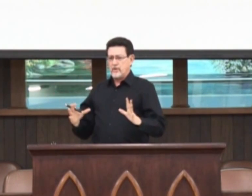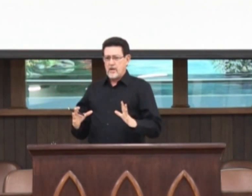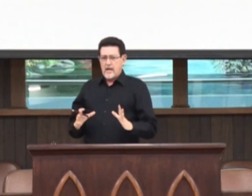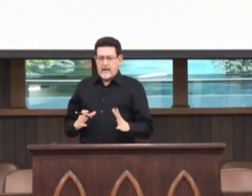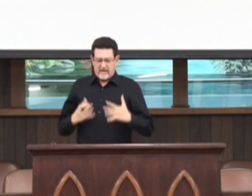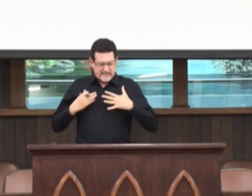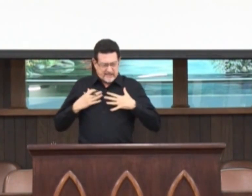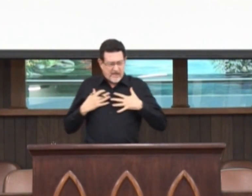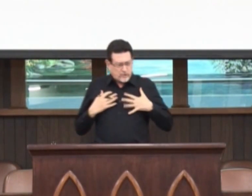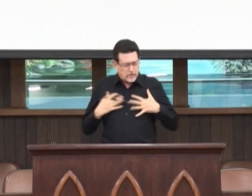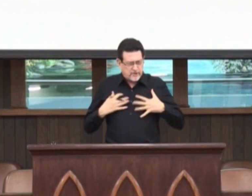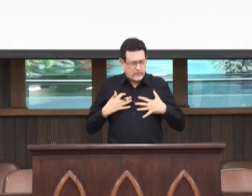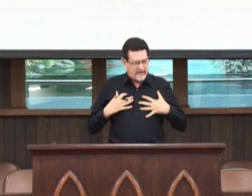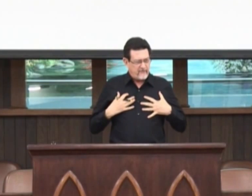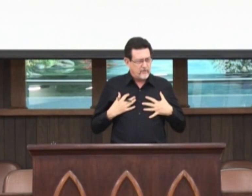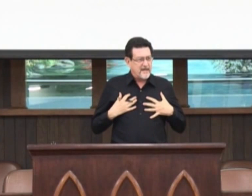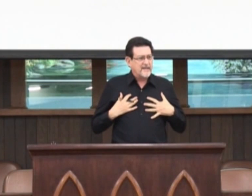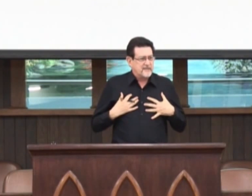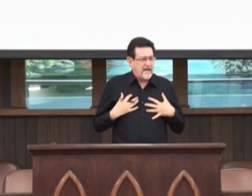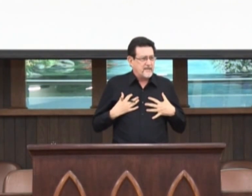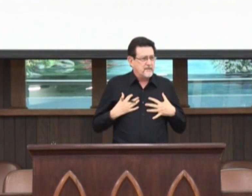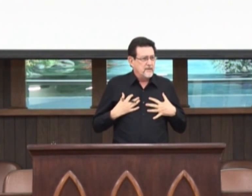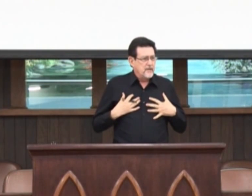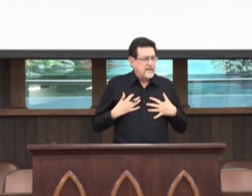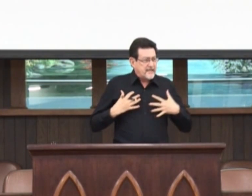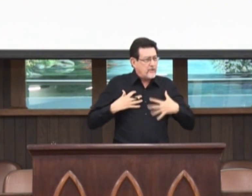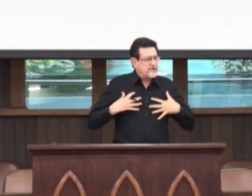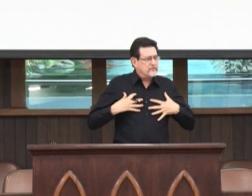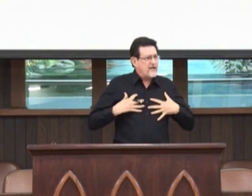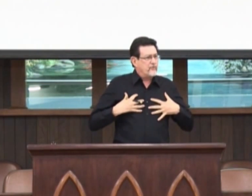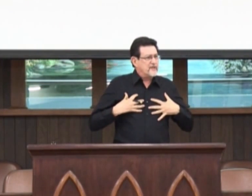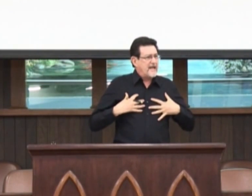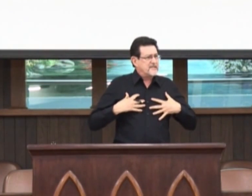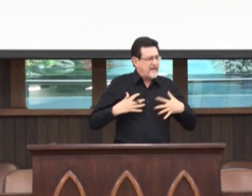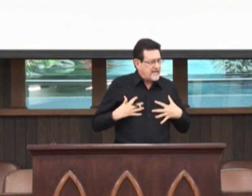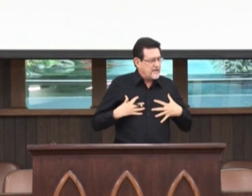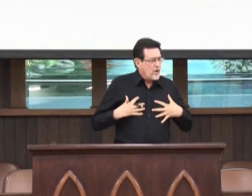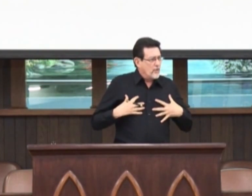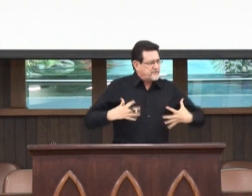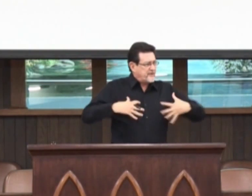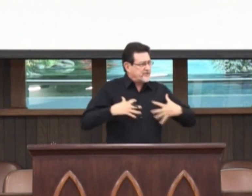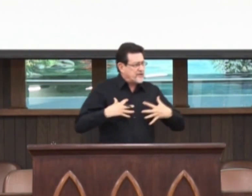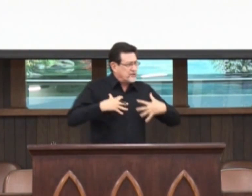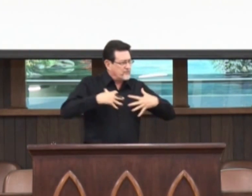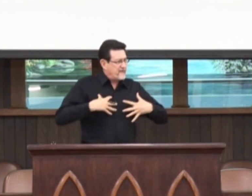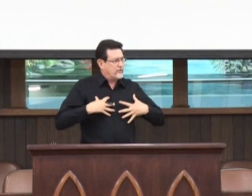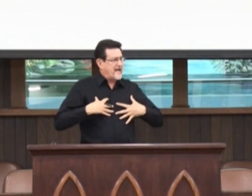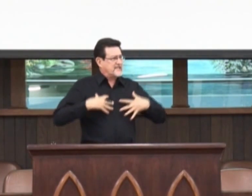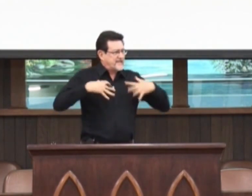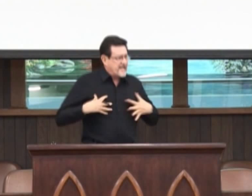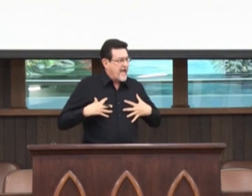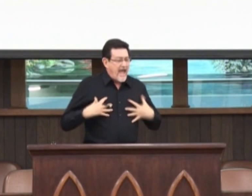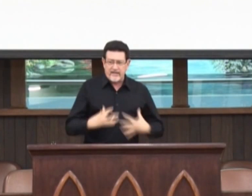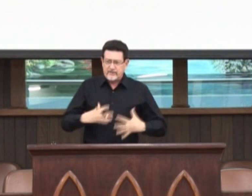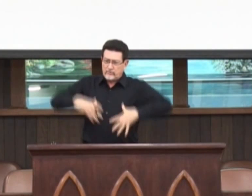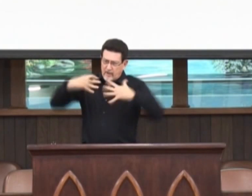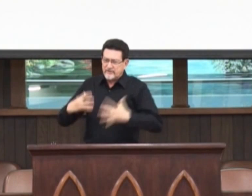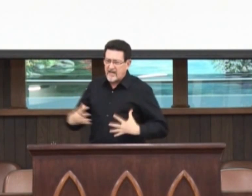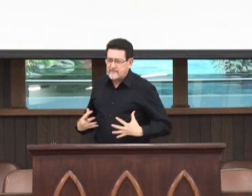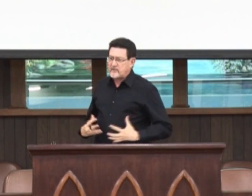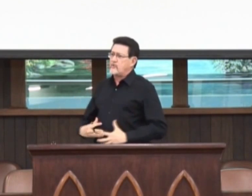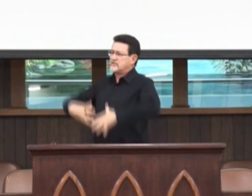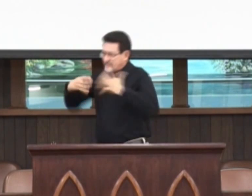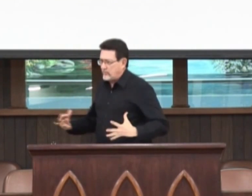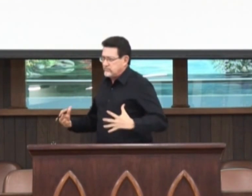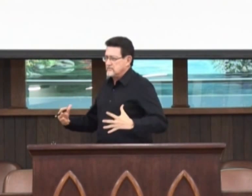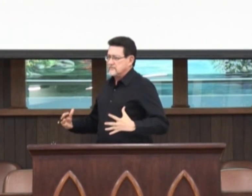tudo. Mas Jesus não tem vontade? Tem. Deus não tem vontade? Tem. O Espírito Santo não tem vontade? Tem. Eles não são